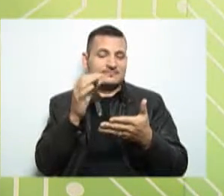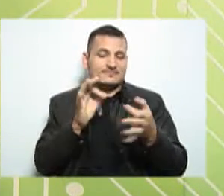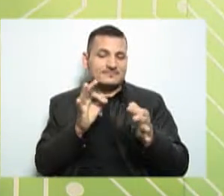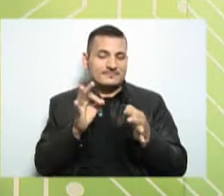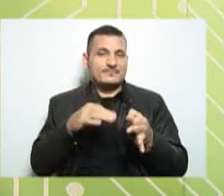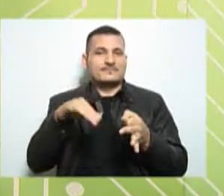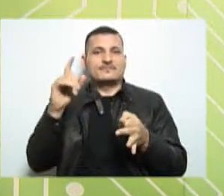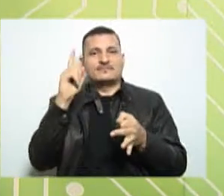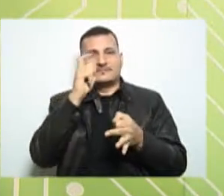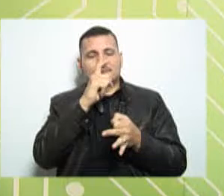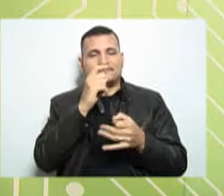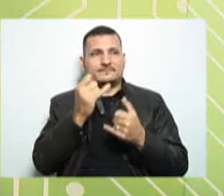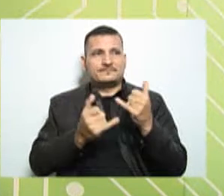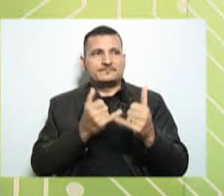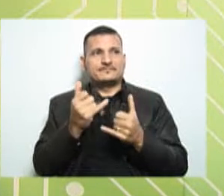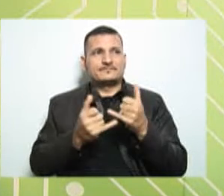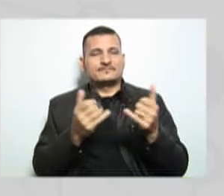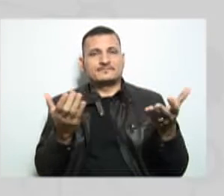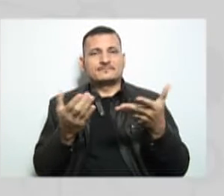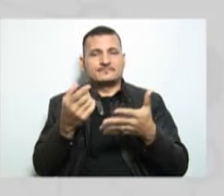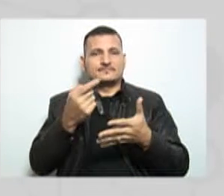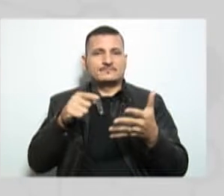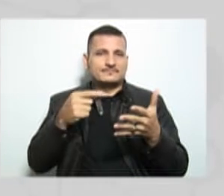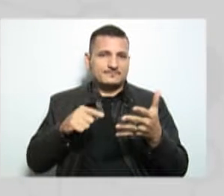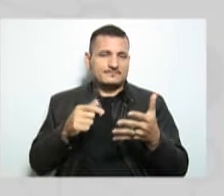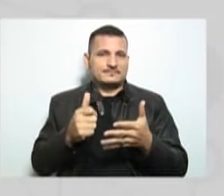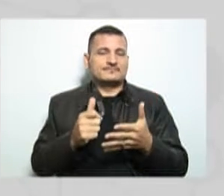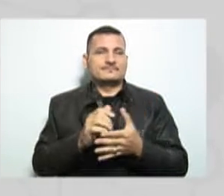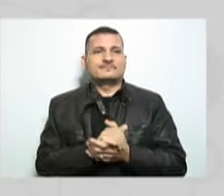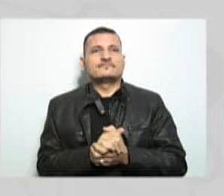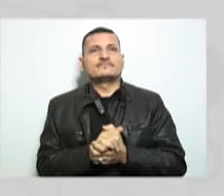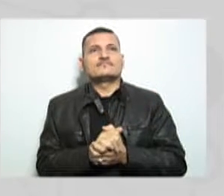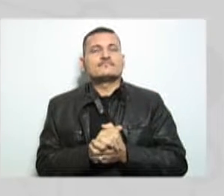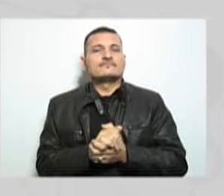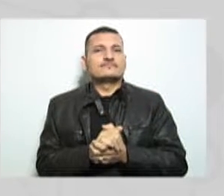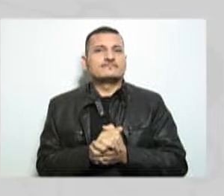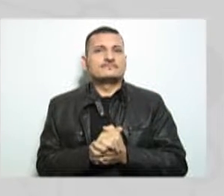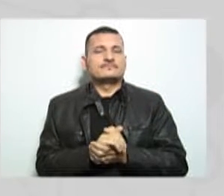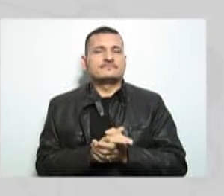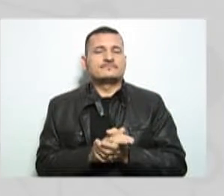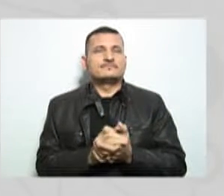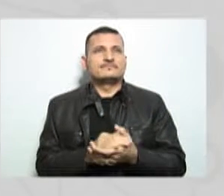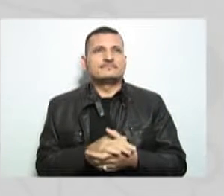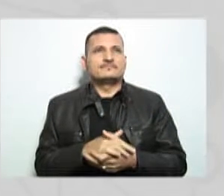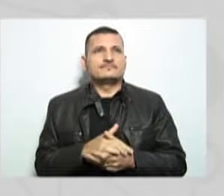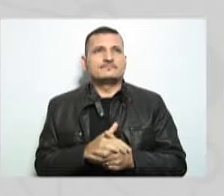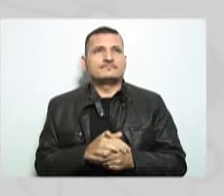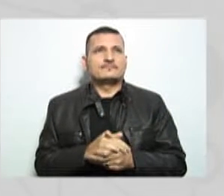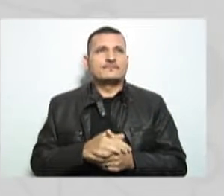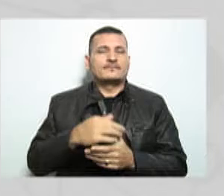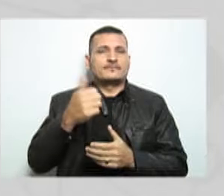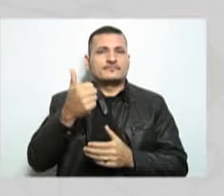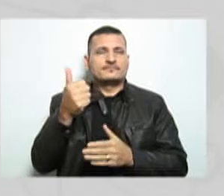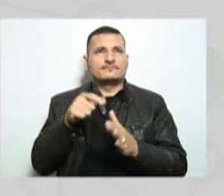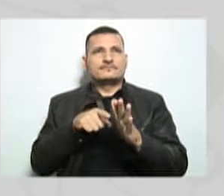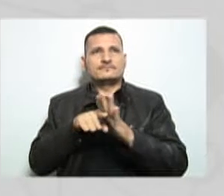brincando. Vamos agora às nossas correções, tá bom? Vamos ali no slide. A primeira questão, ela perguntava